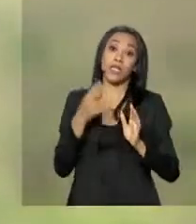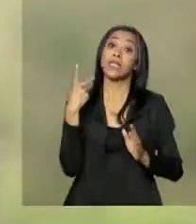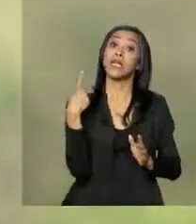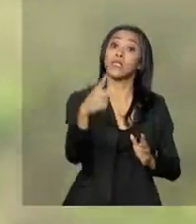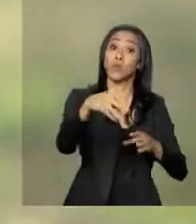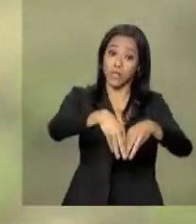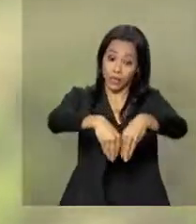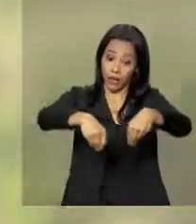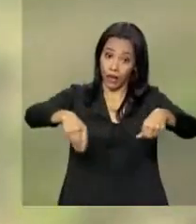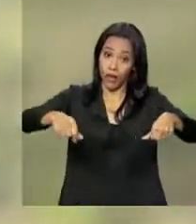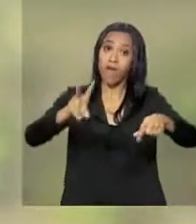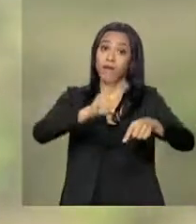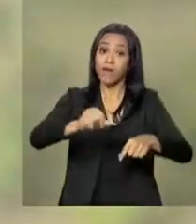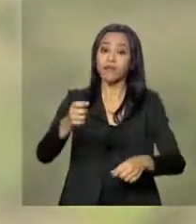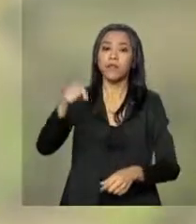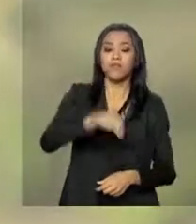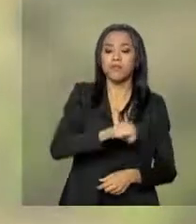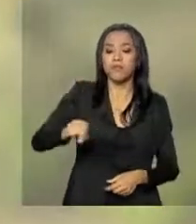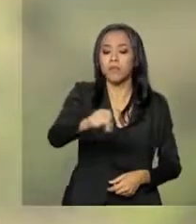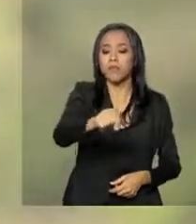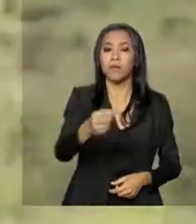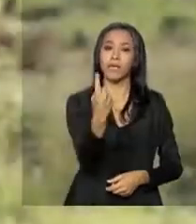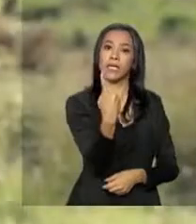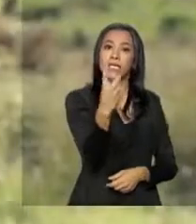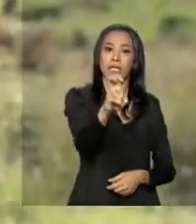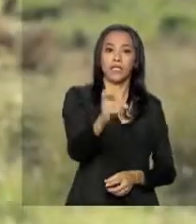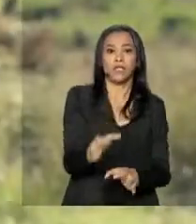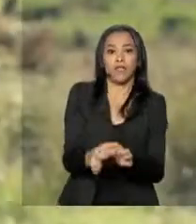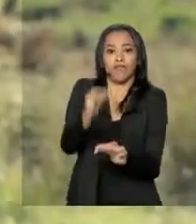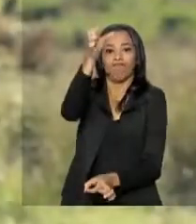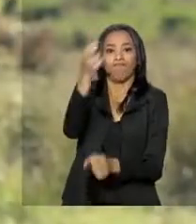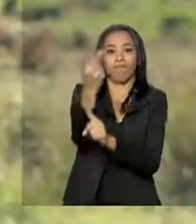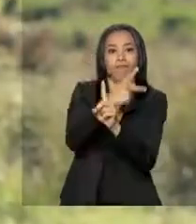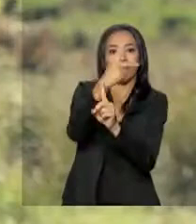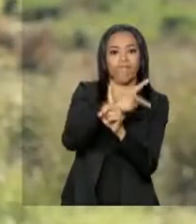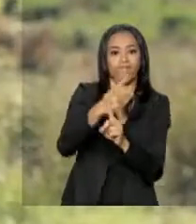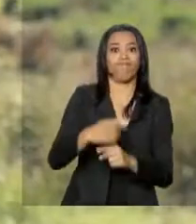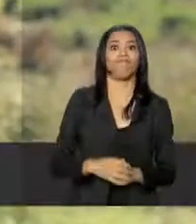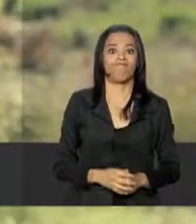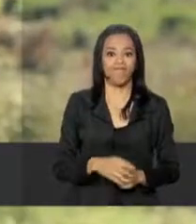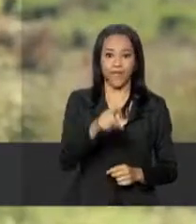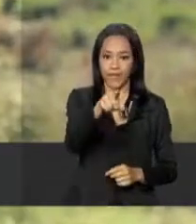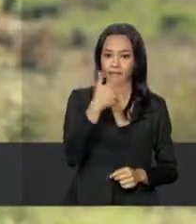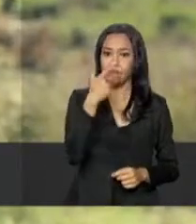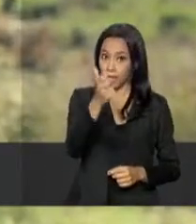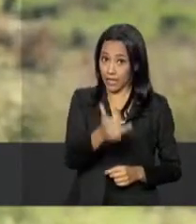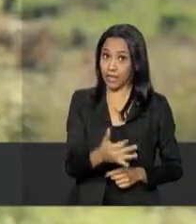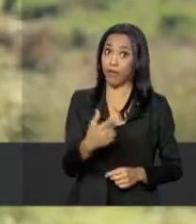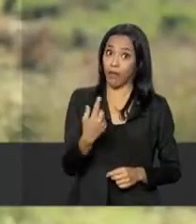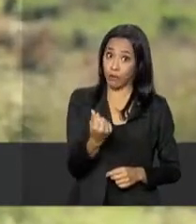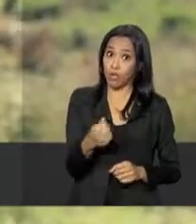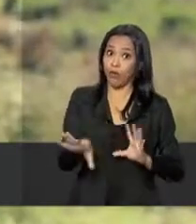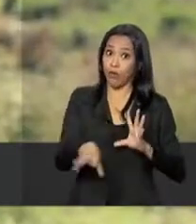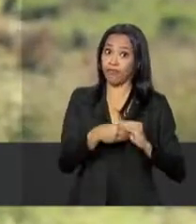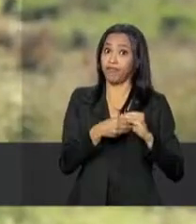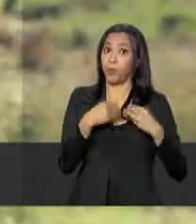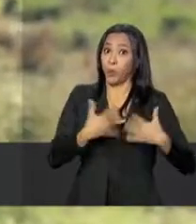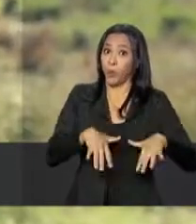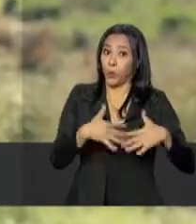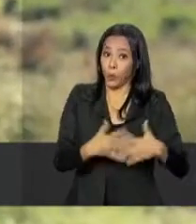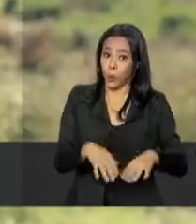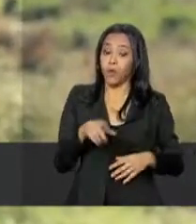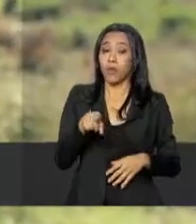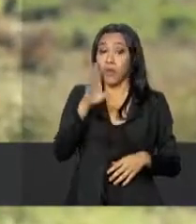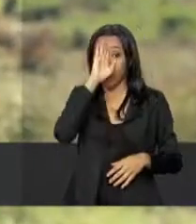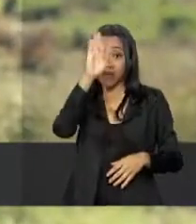terras dele vão ser instaladas 15 torres. É uma renda a mais, né, na propriedade, né? Porque a fonte básica